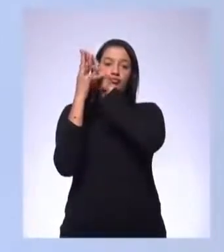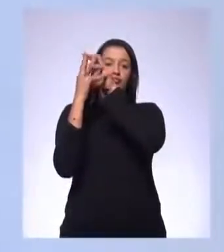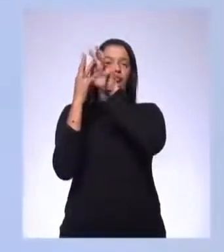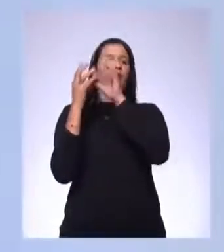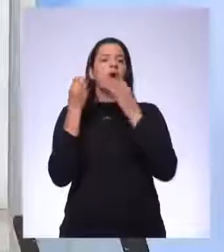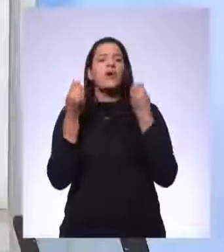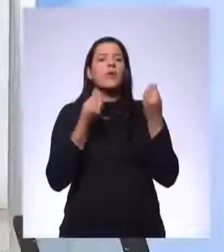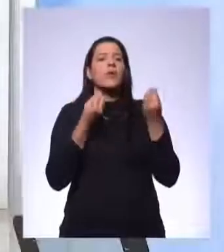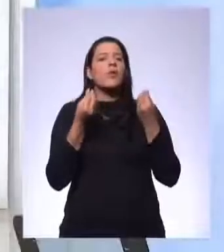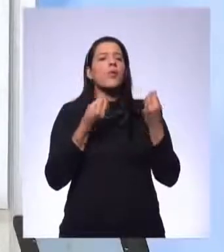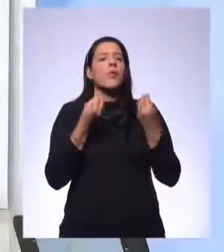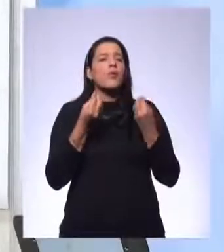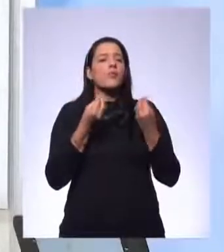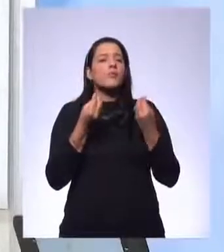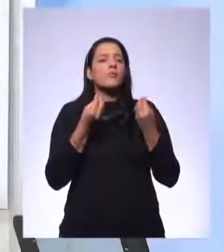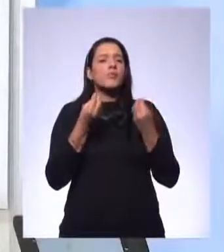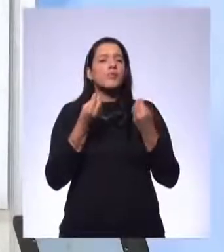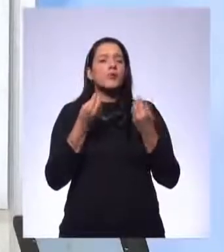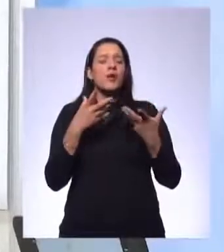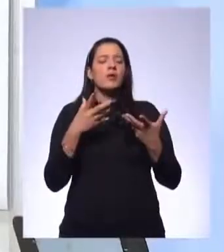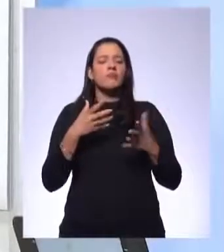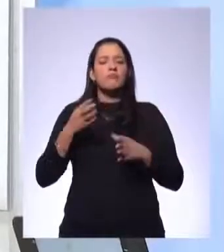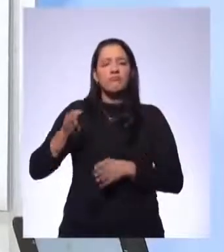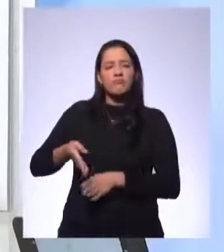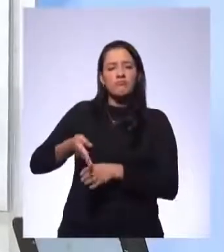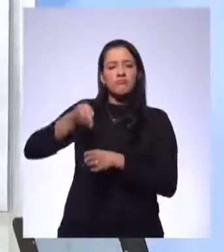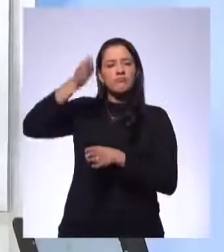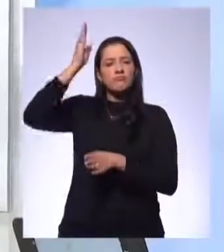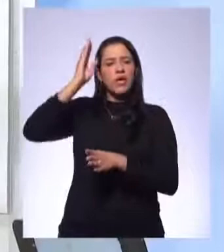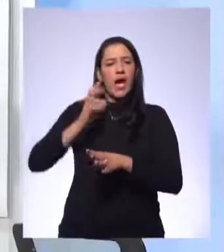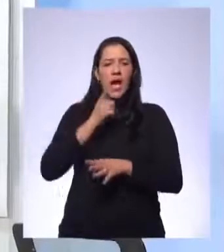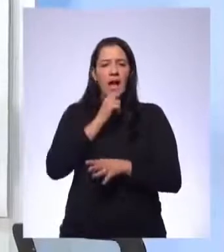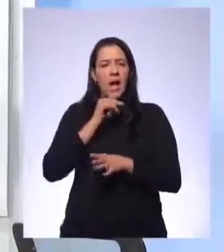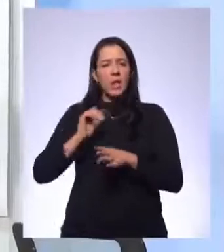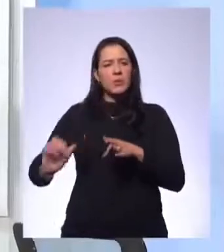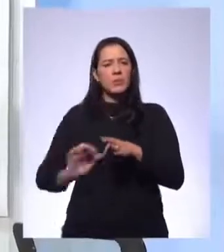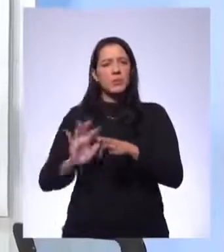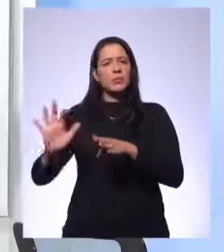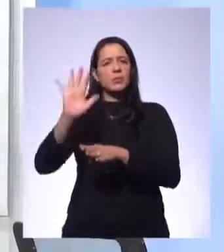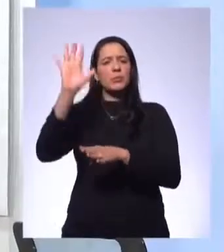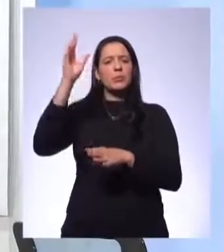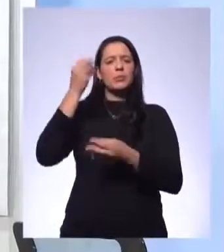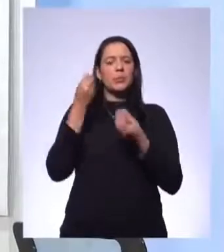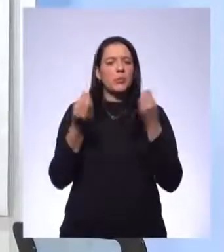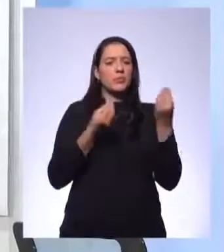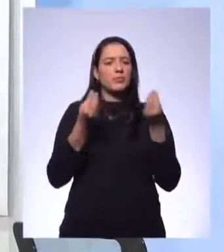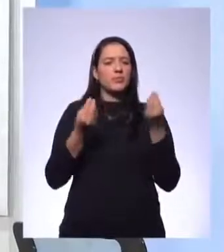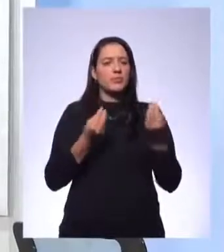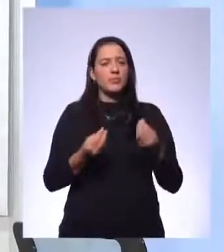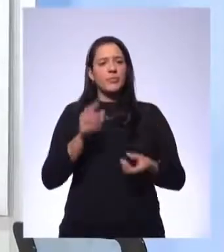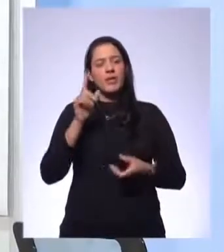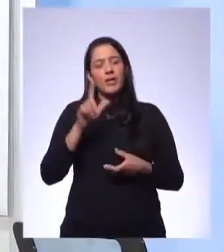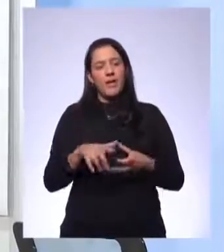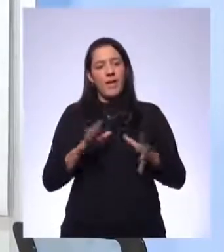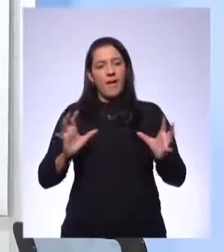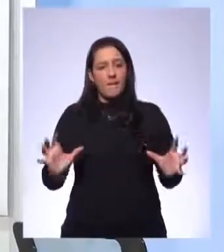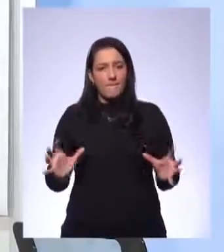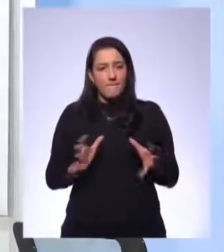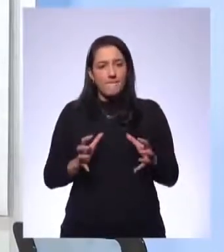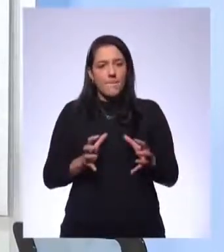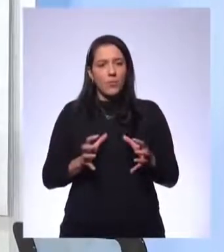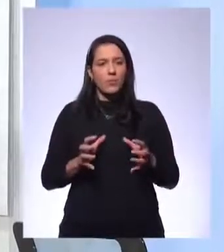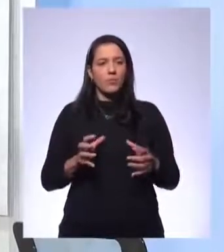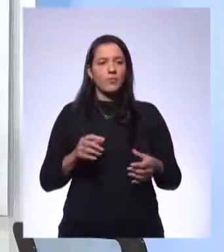contra as leis da física, as leis da pressão e lei da gravidade? Esse aspecto que eu te falei, que é o da tensão superficial. Na verdade,